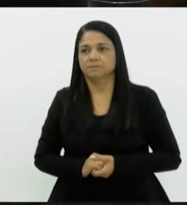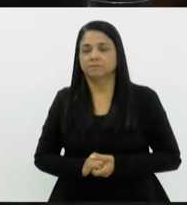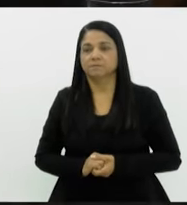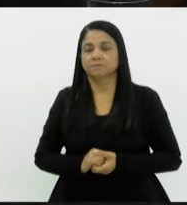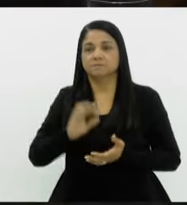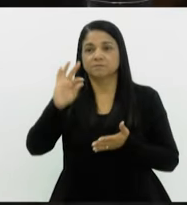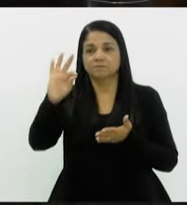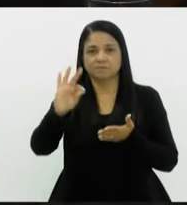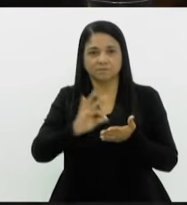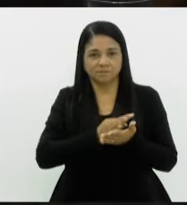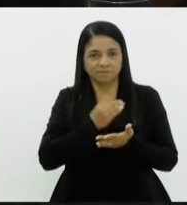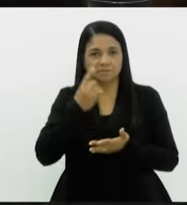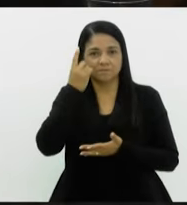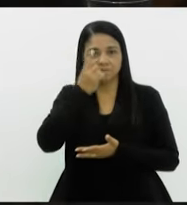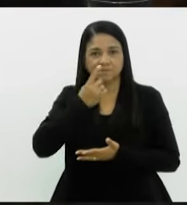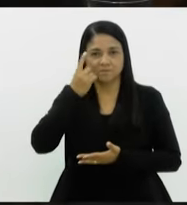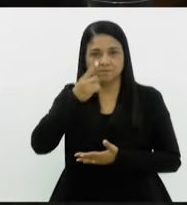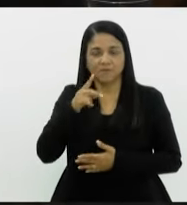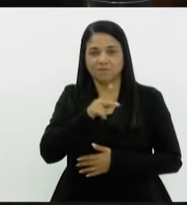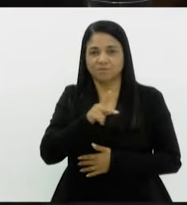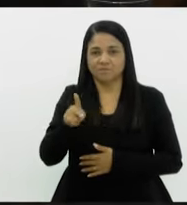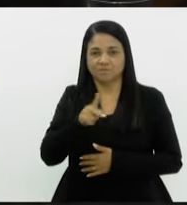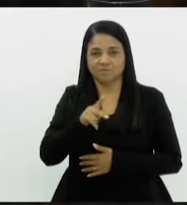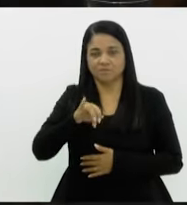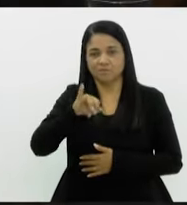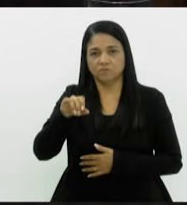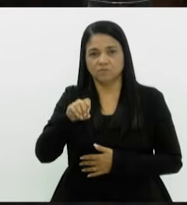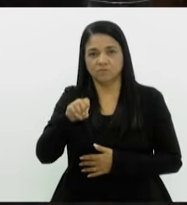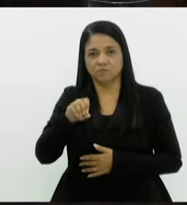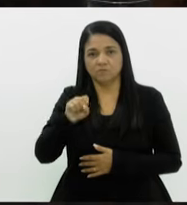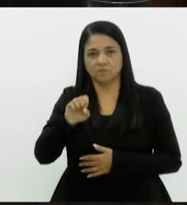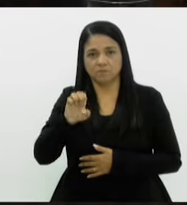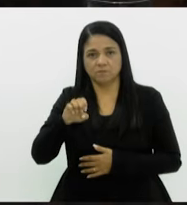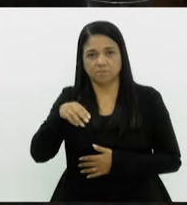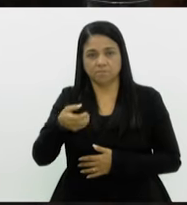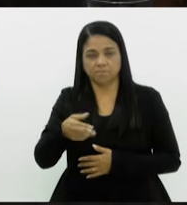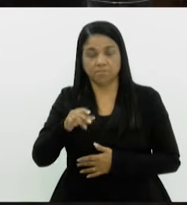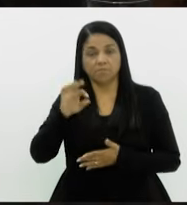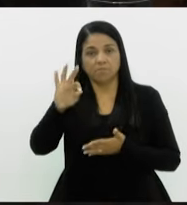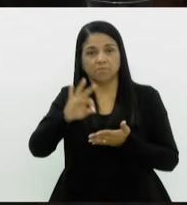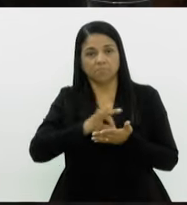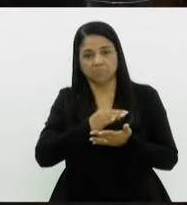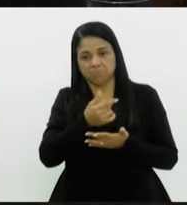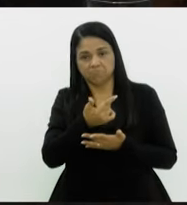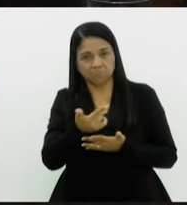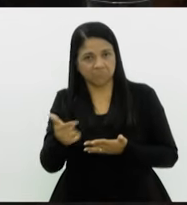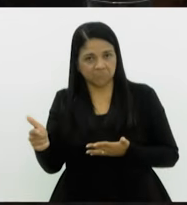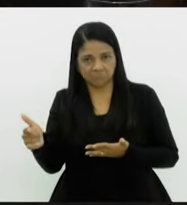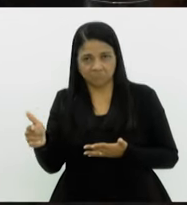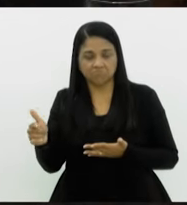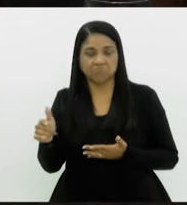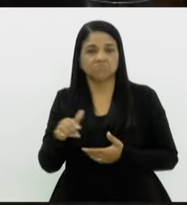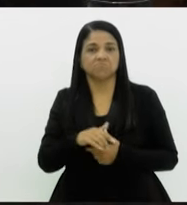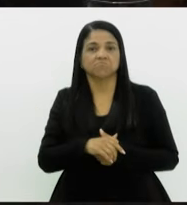orador inscrito é o nobre deputado professor Josimar. Não se encontrando presente, próximo orador inscrito é o nobre deputado